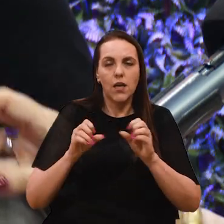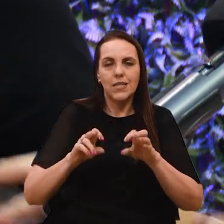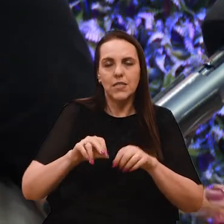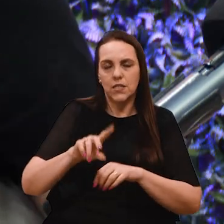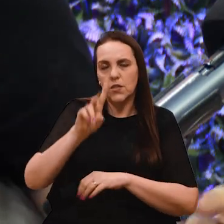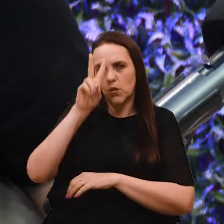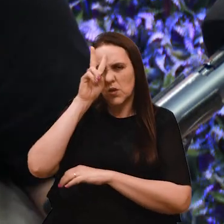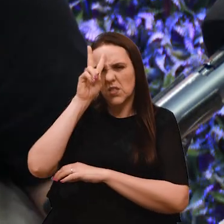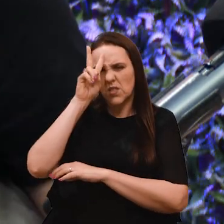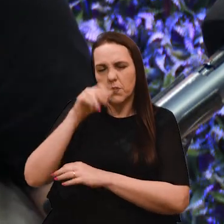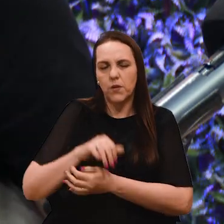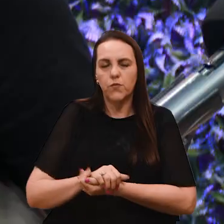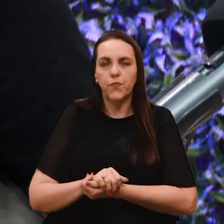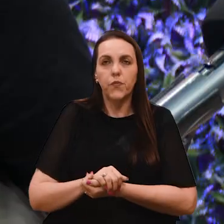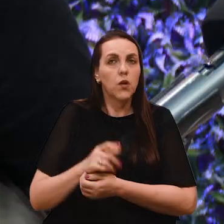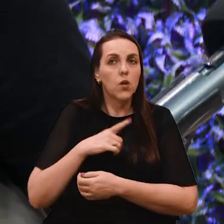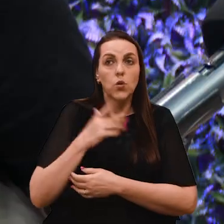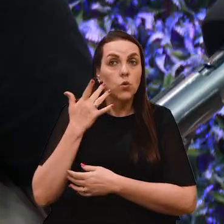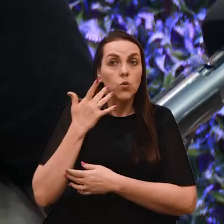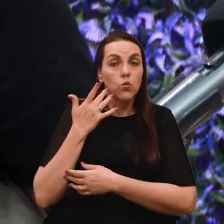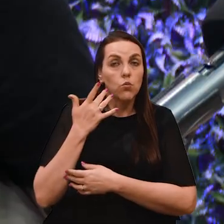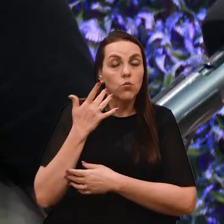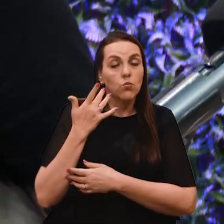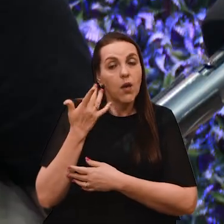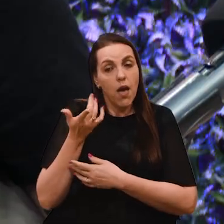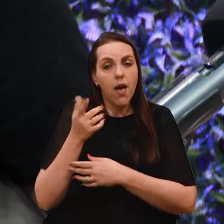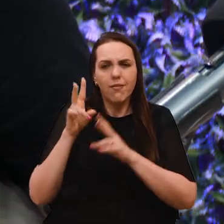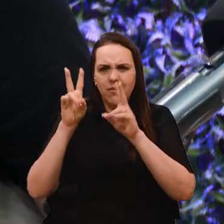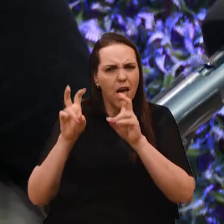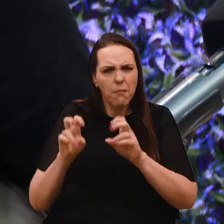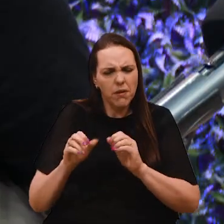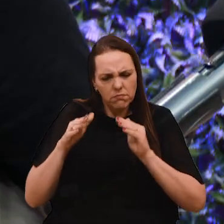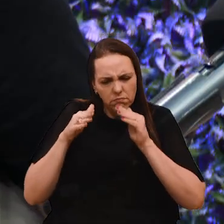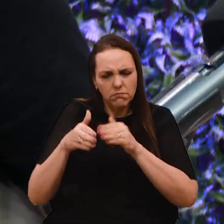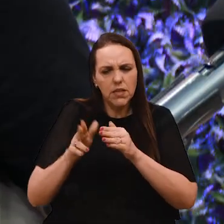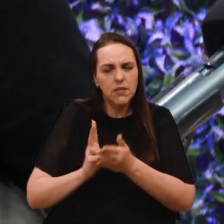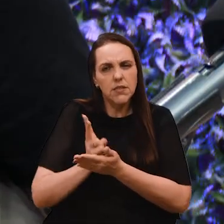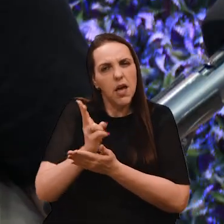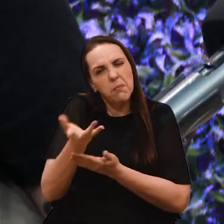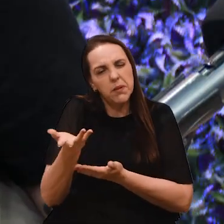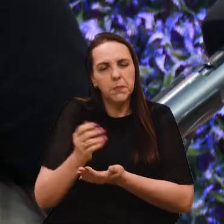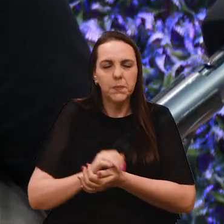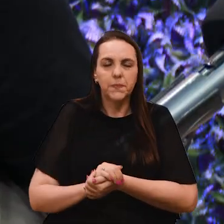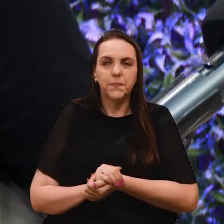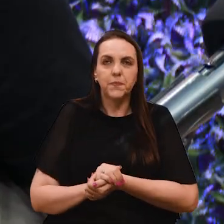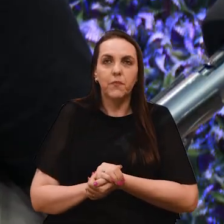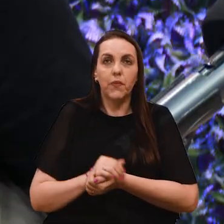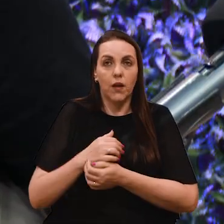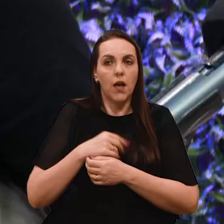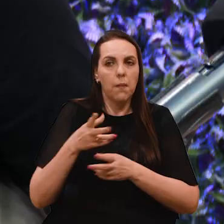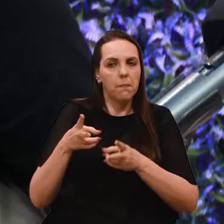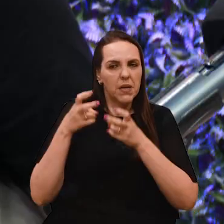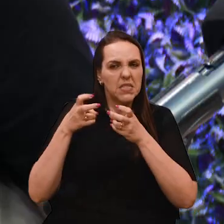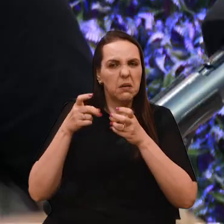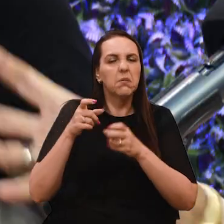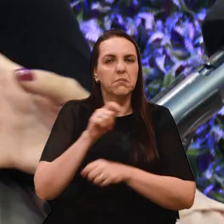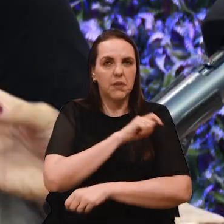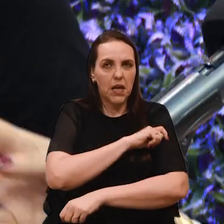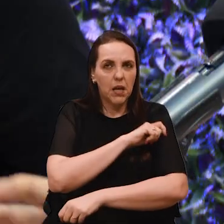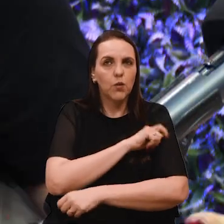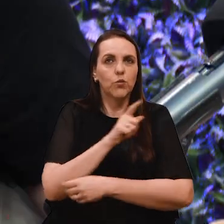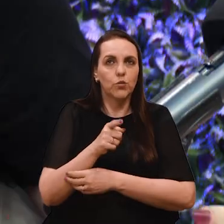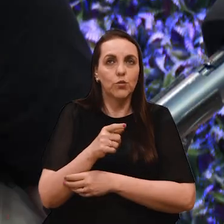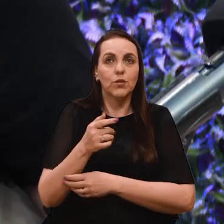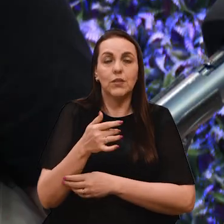e não sai muito desses temas, né? Então, dá para ver o quanto os estudantes realmente... Da questão